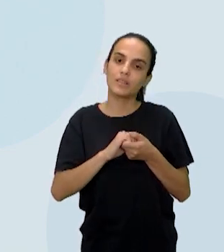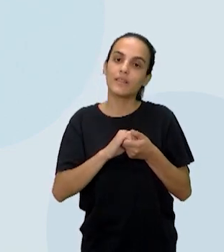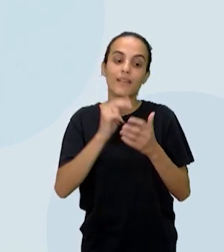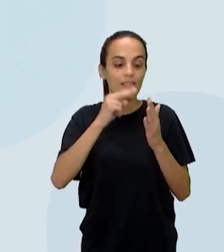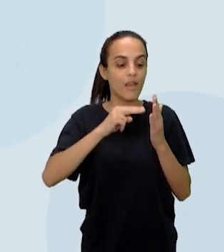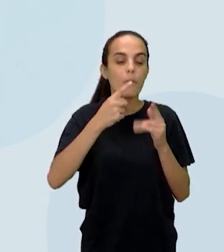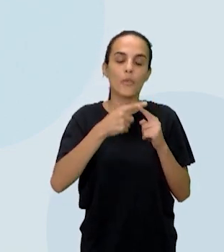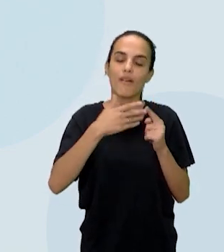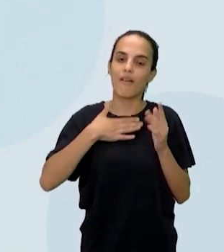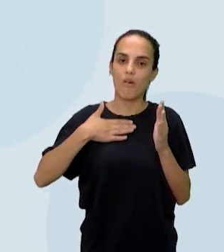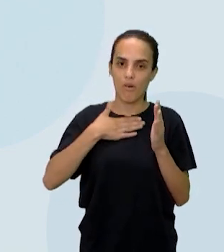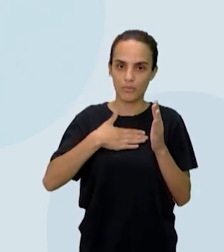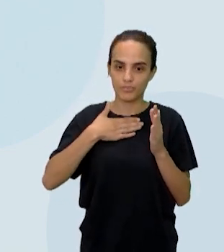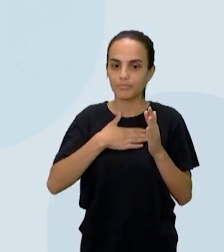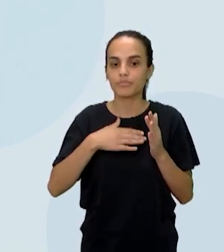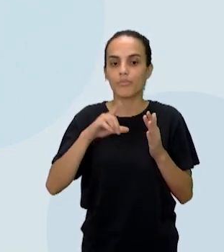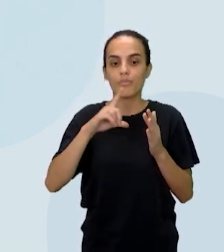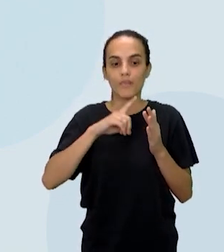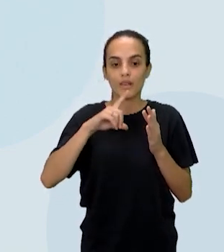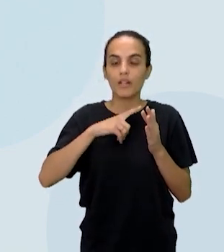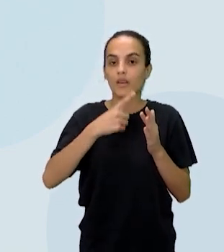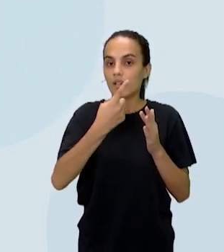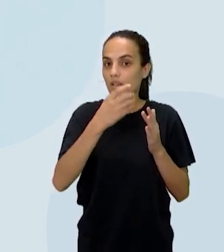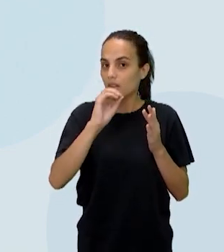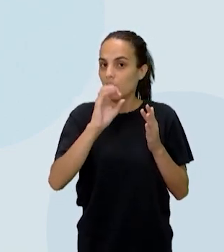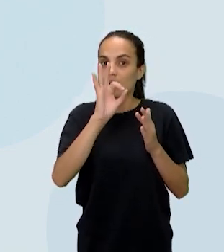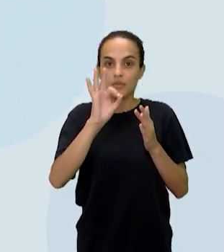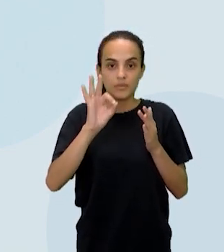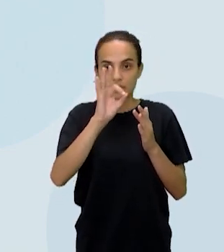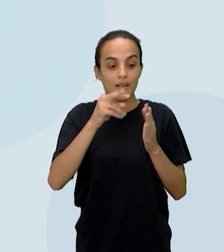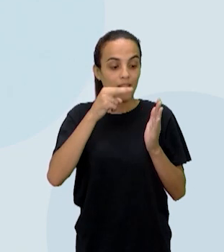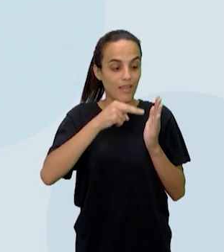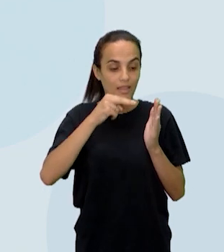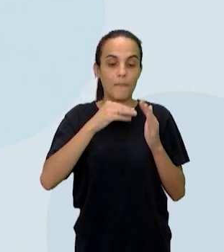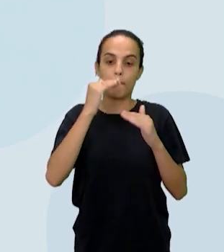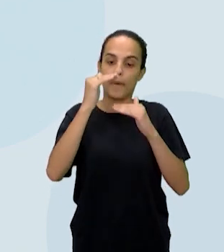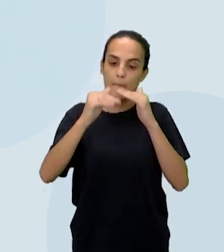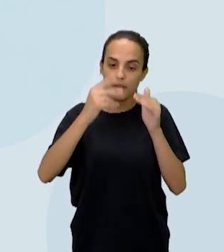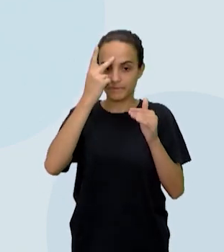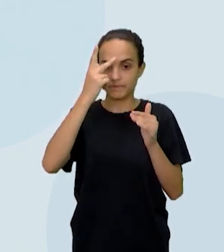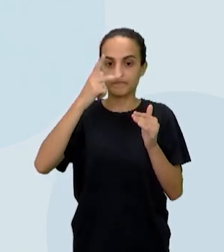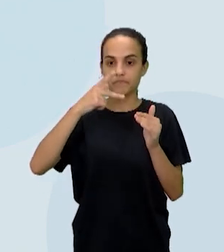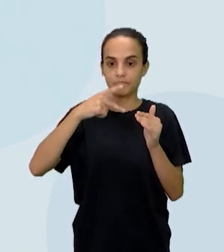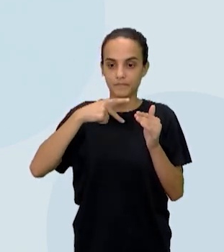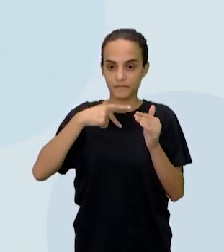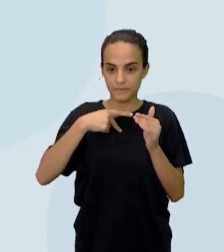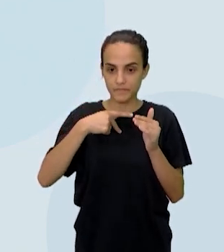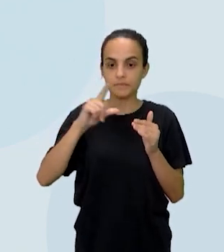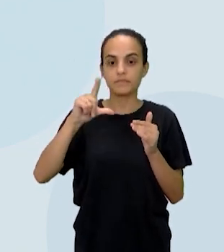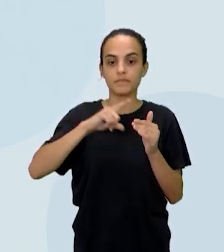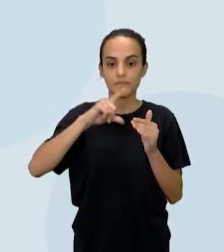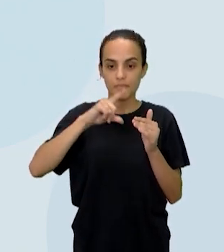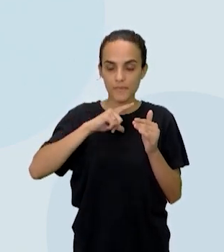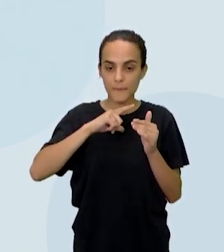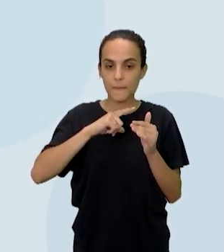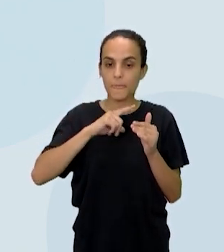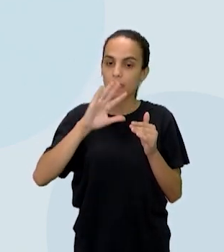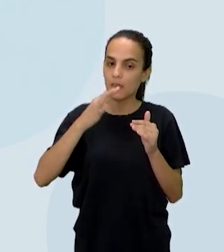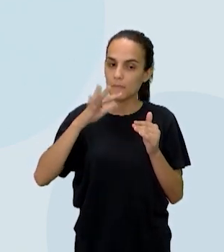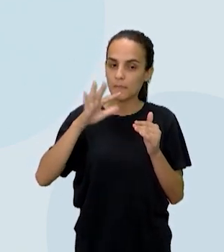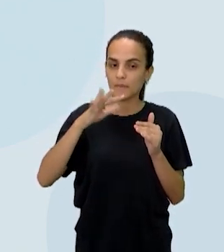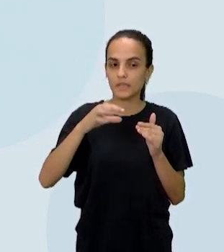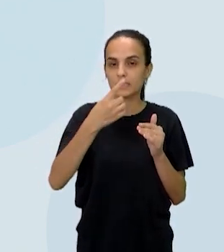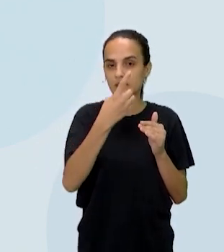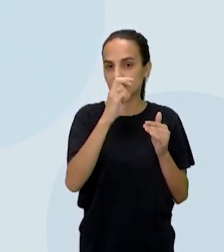por gosto. Aí você tem aí uns 10% que lê para crescimento pessoal e você tem uns